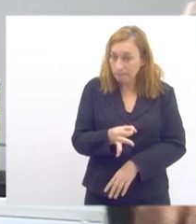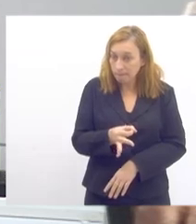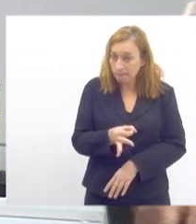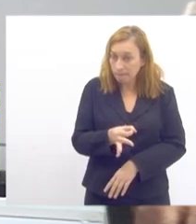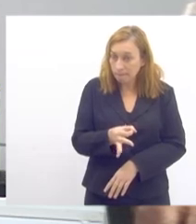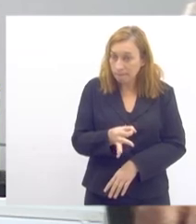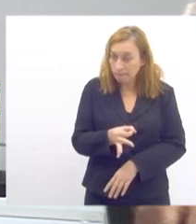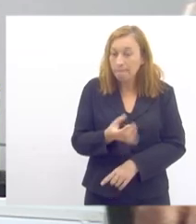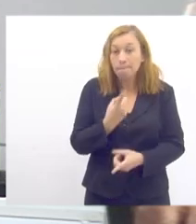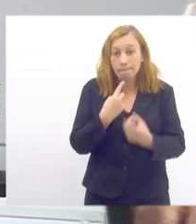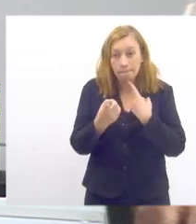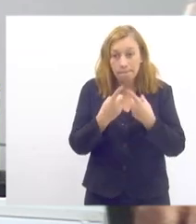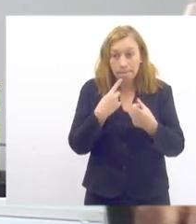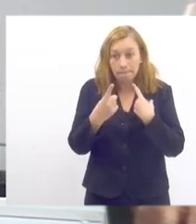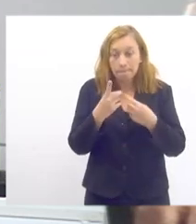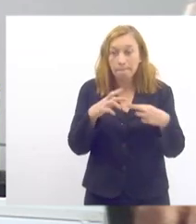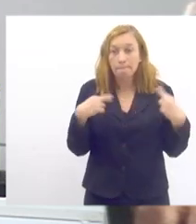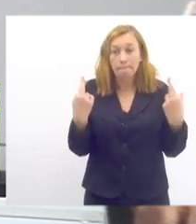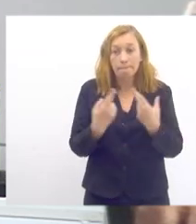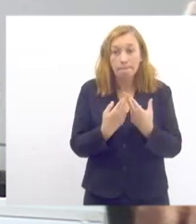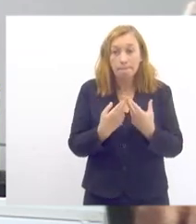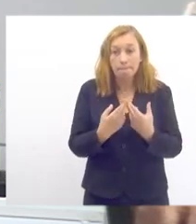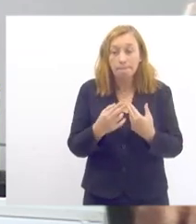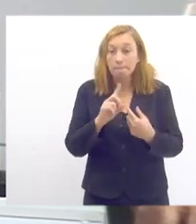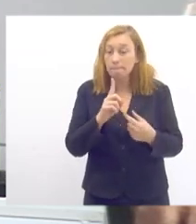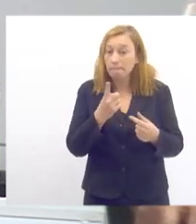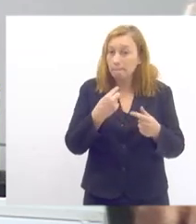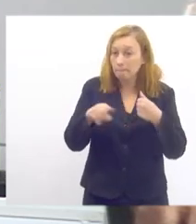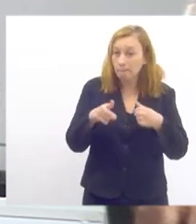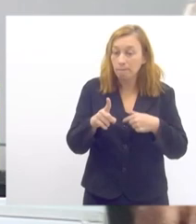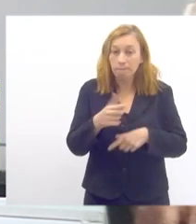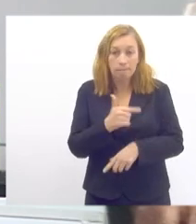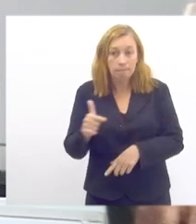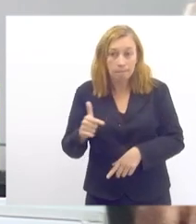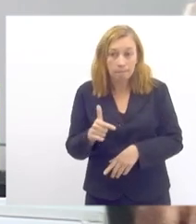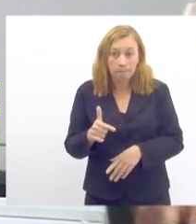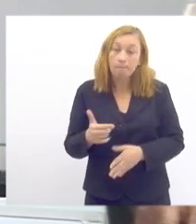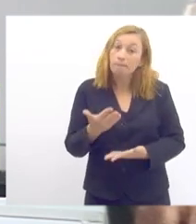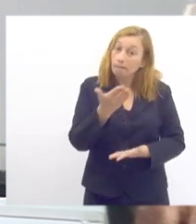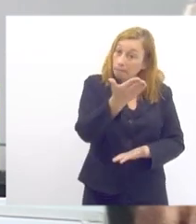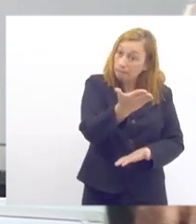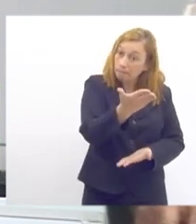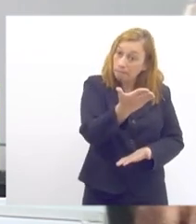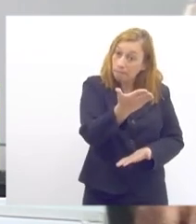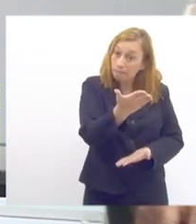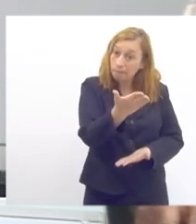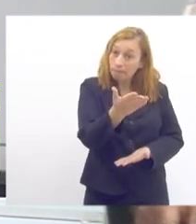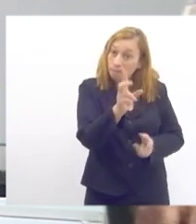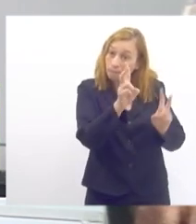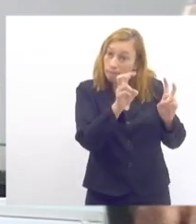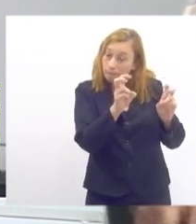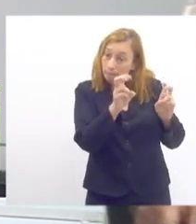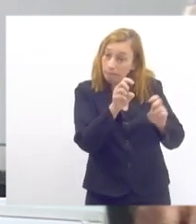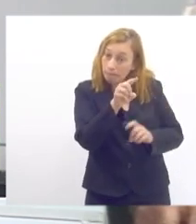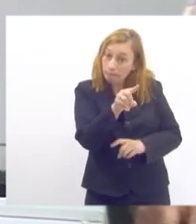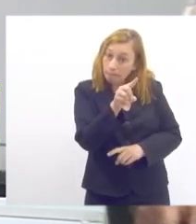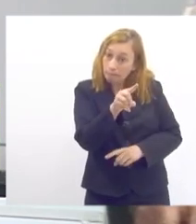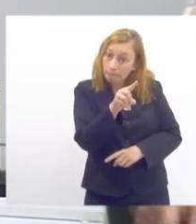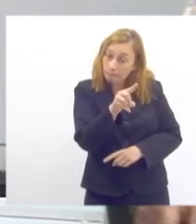e discutido nas nossas reuniões, que a gente se opôs, não teve. E aqui estamos tendo um caso aqui. E